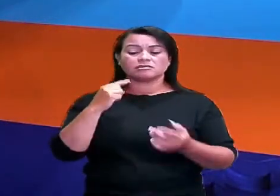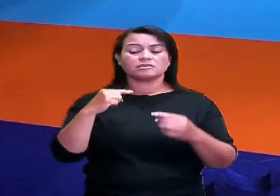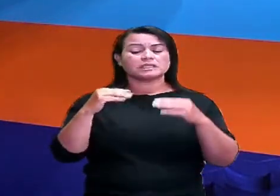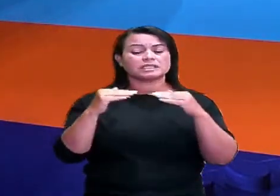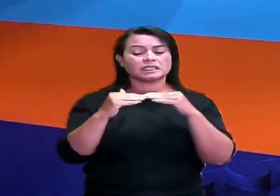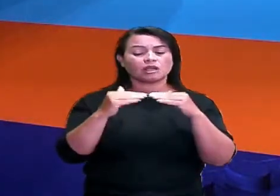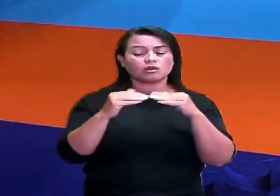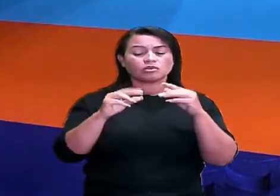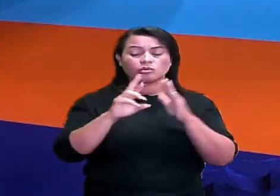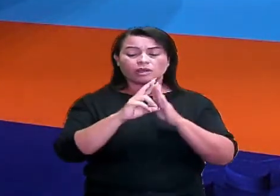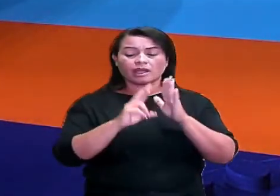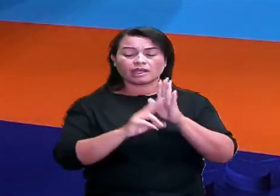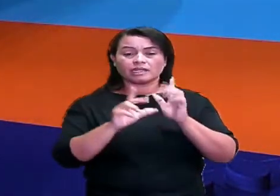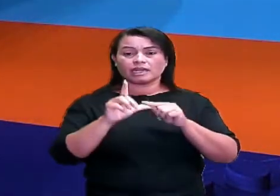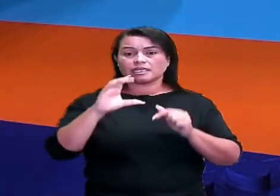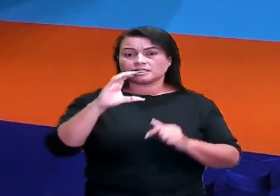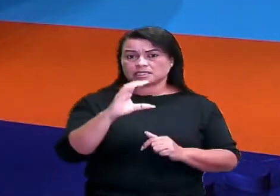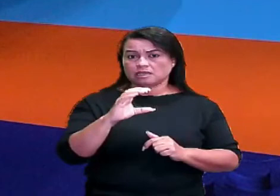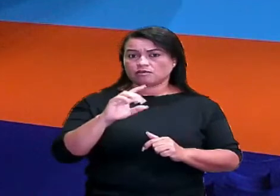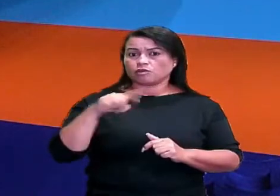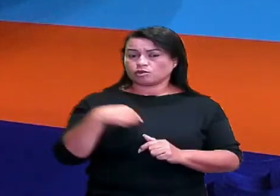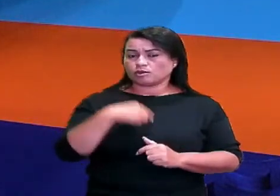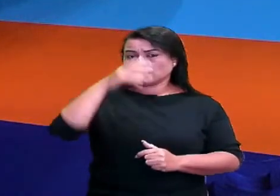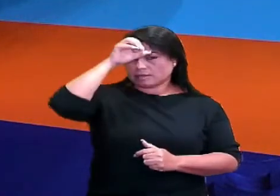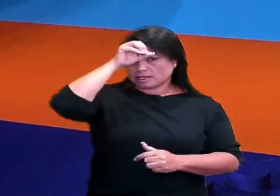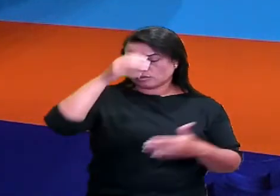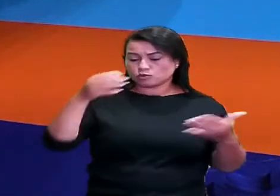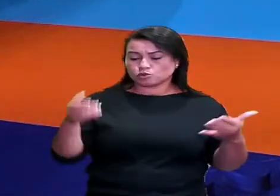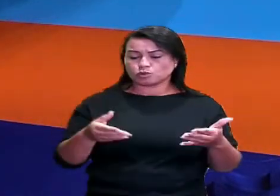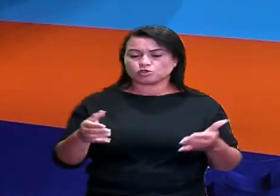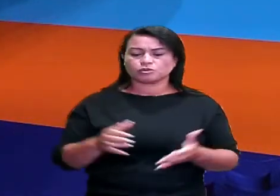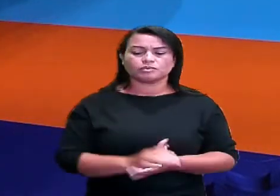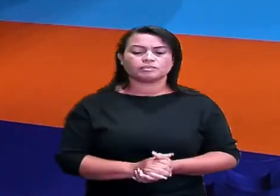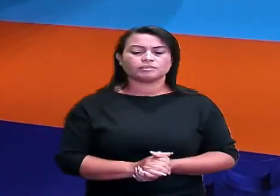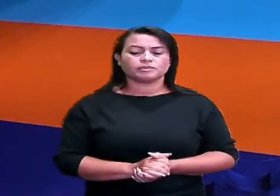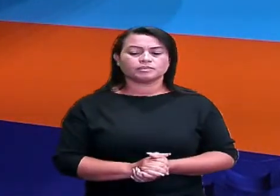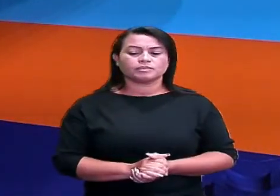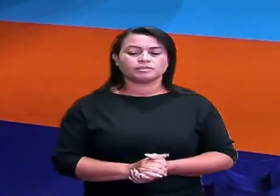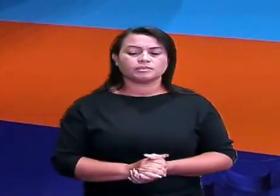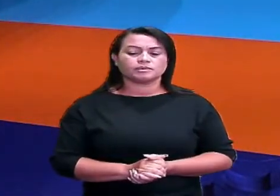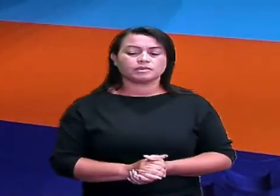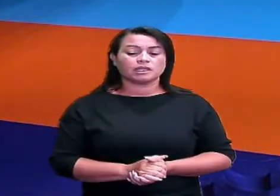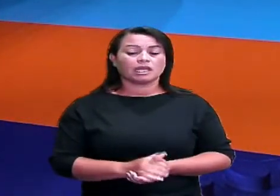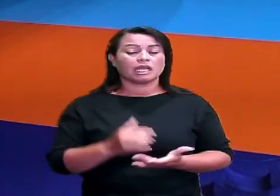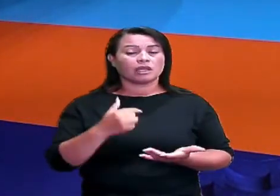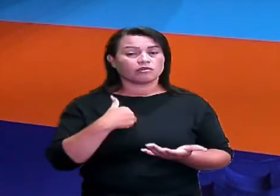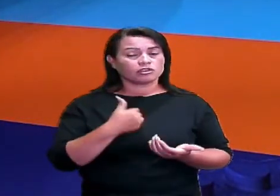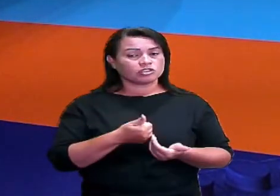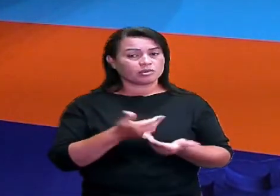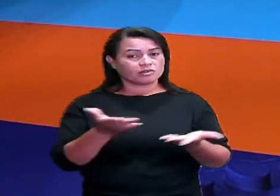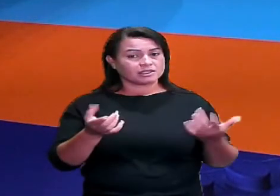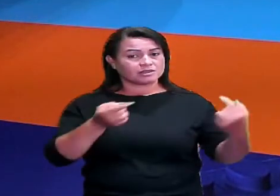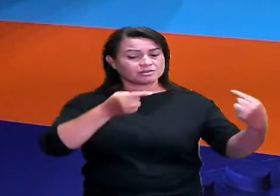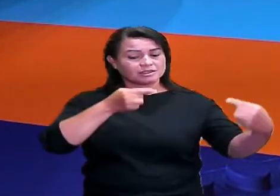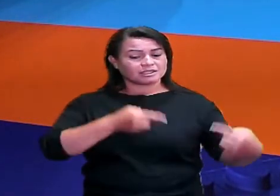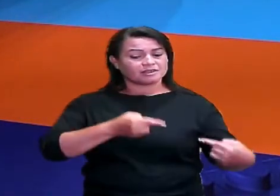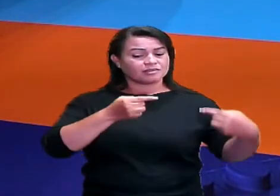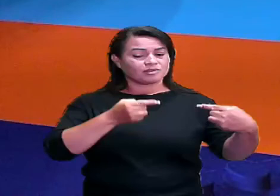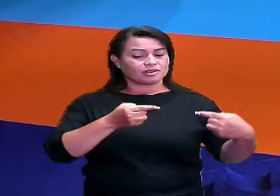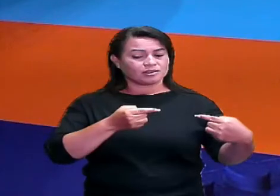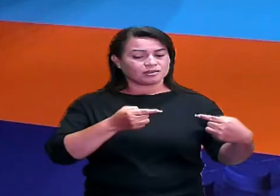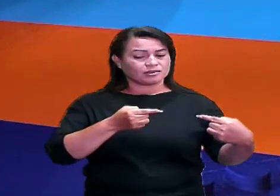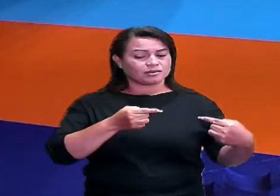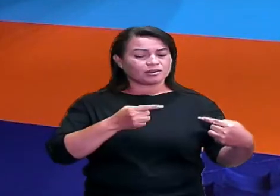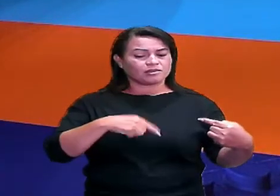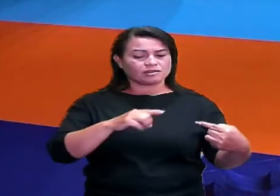C. Foi o que nós aprendemos hoje. E eu vou deixar para vocês um desafio. Lógico,